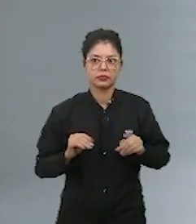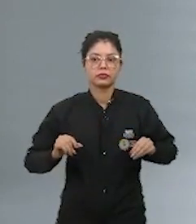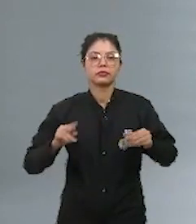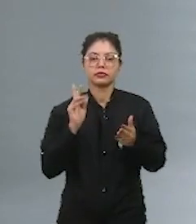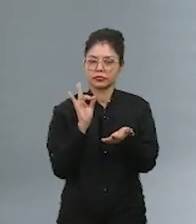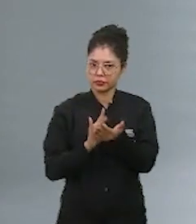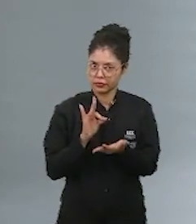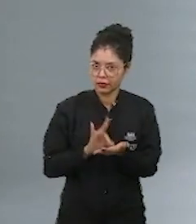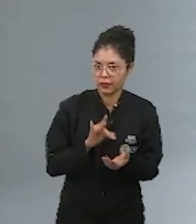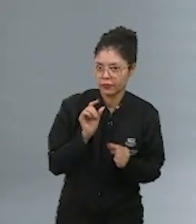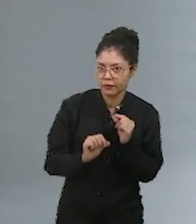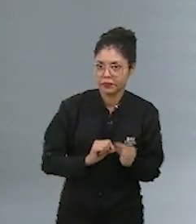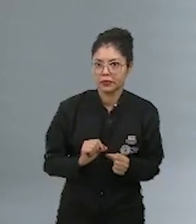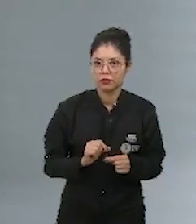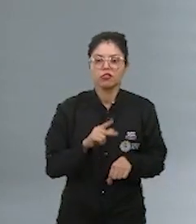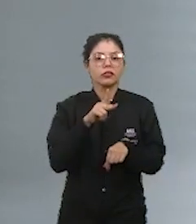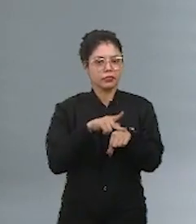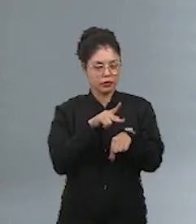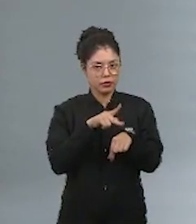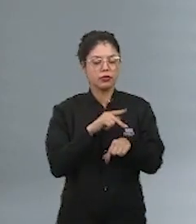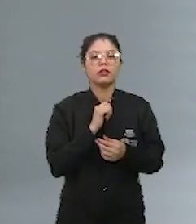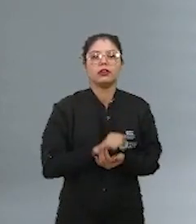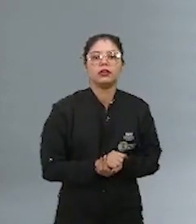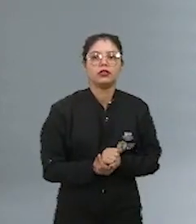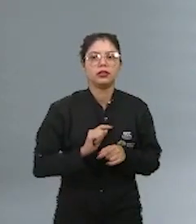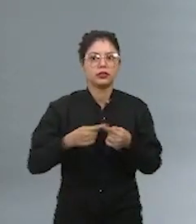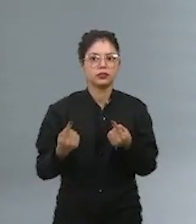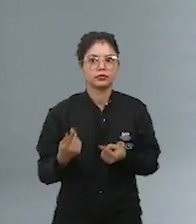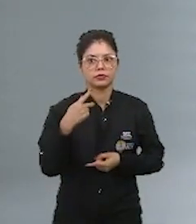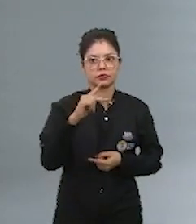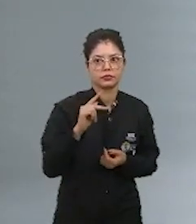na verdade, ela é uma rocha. Na